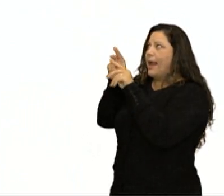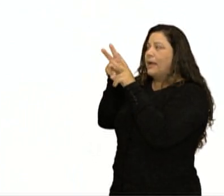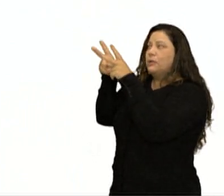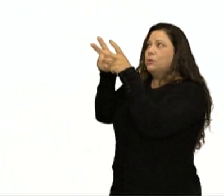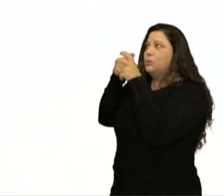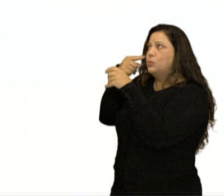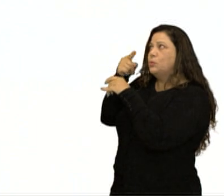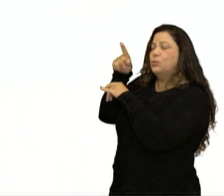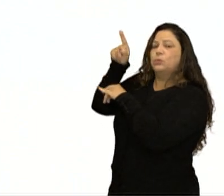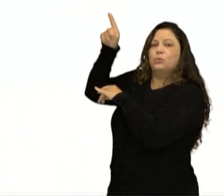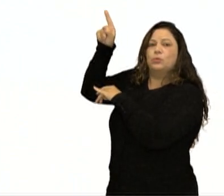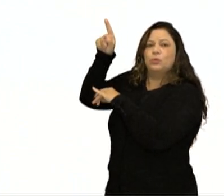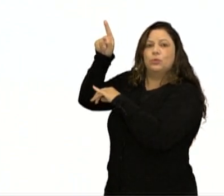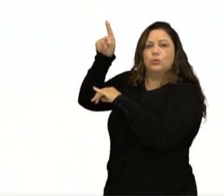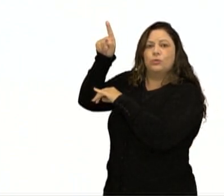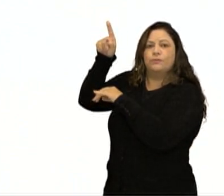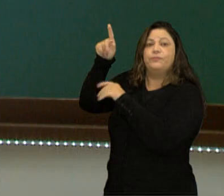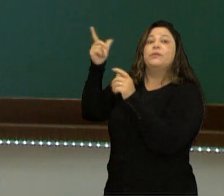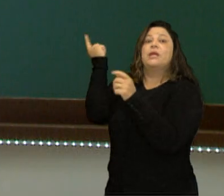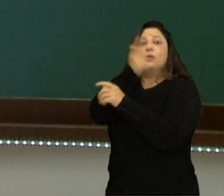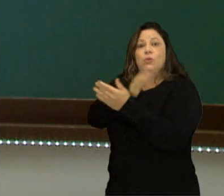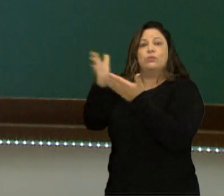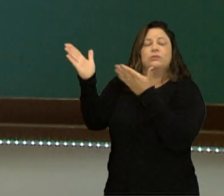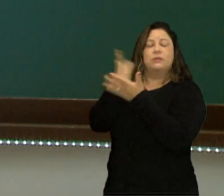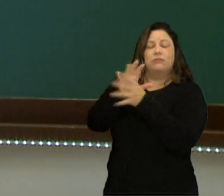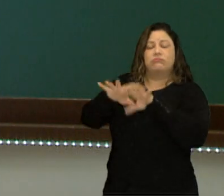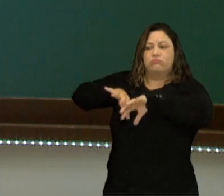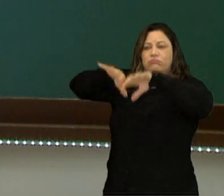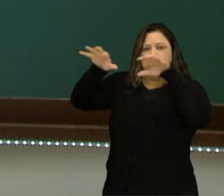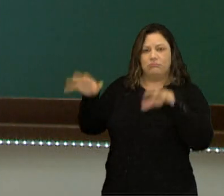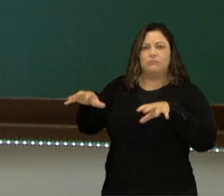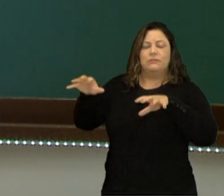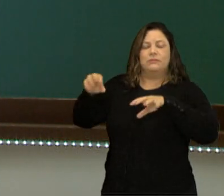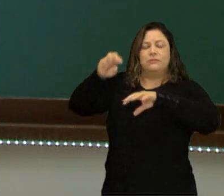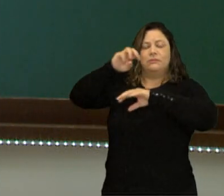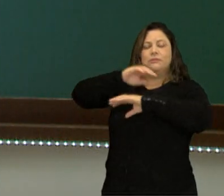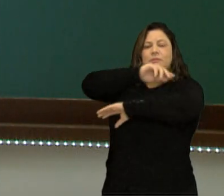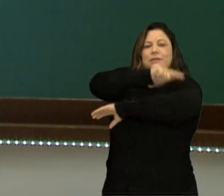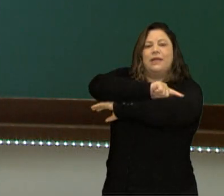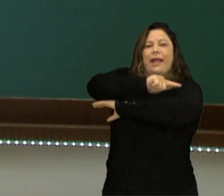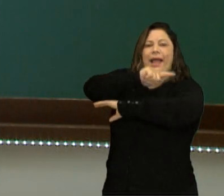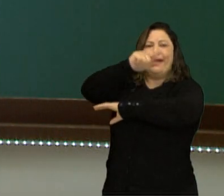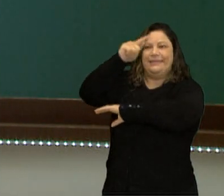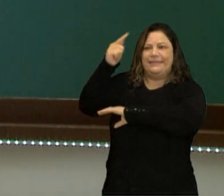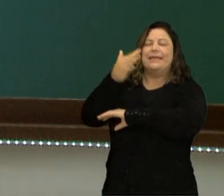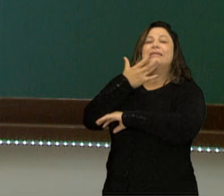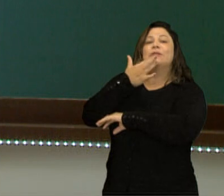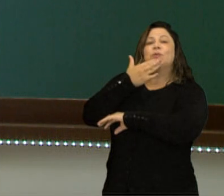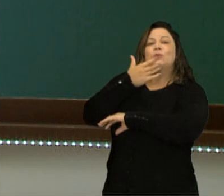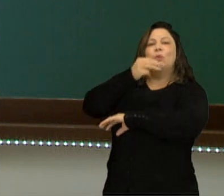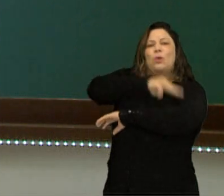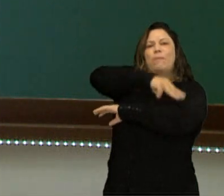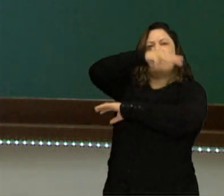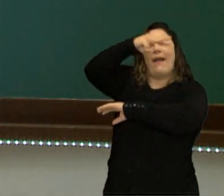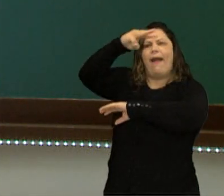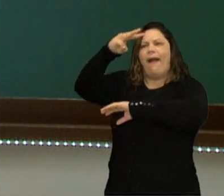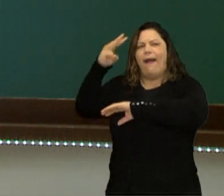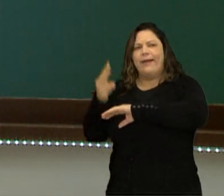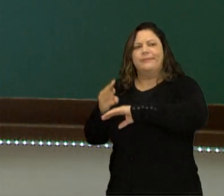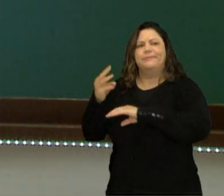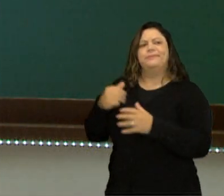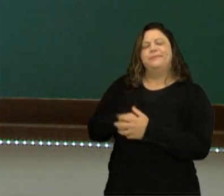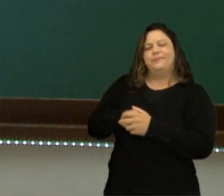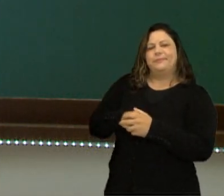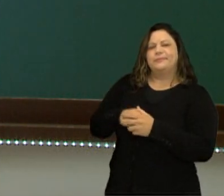luz branca consegue se separar. E aí nós temos as 7 cores que compõem o arco-íris. Olhando para